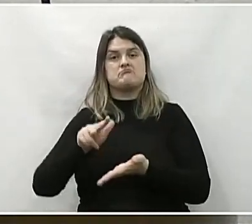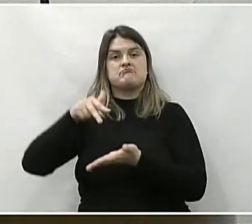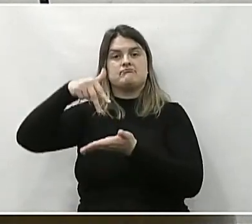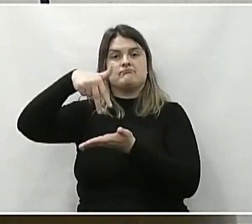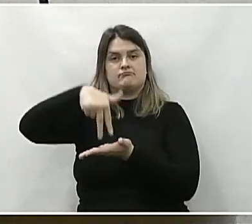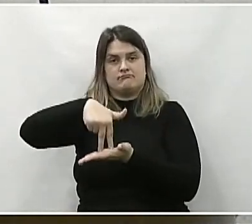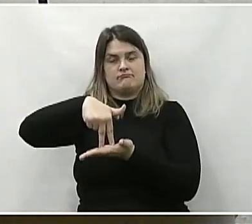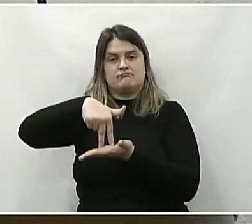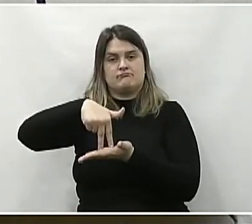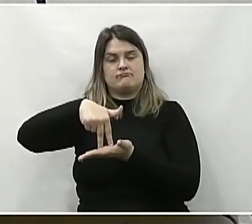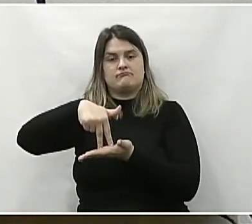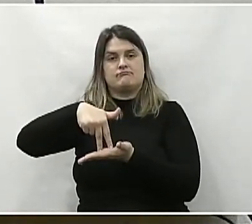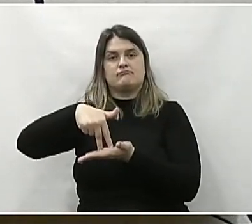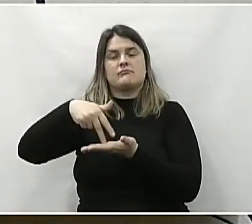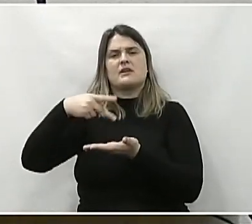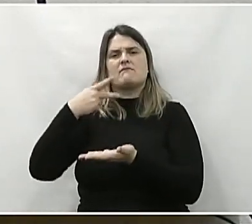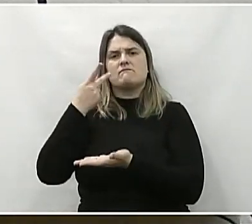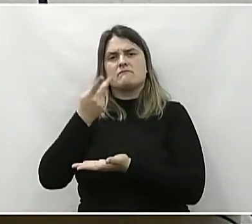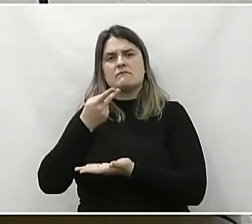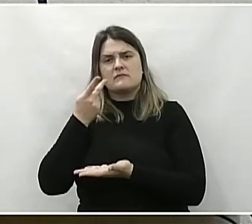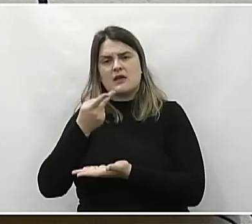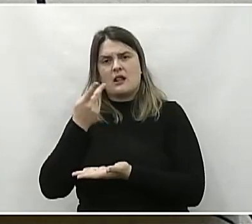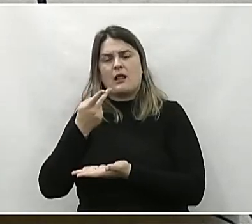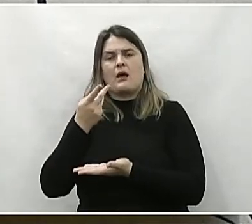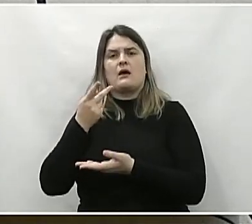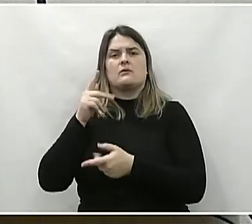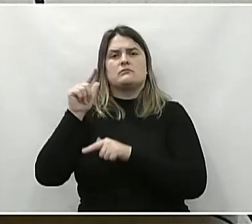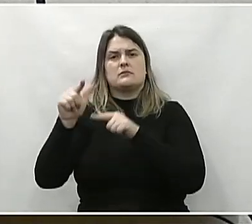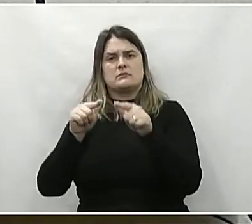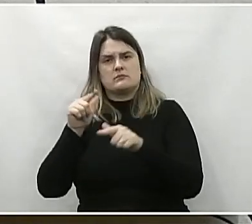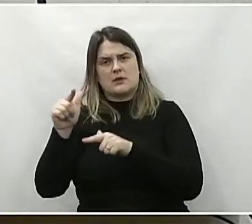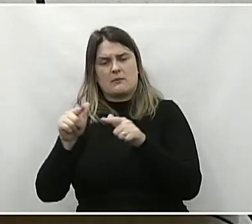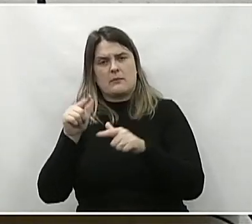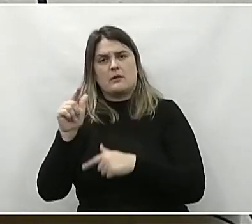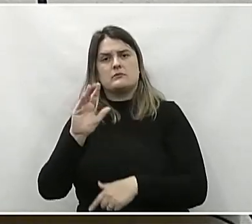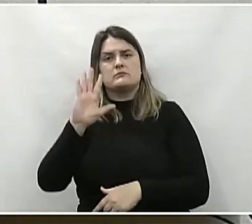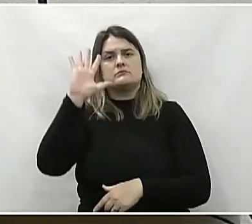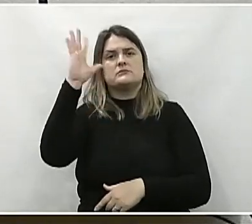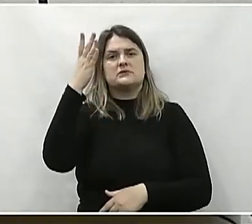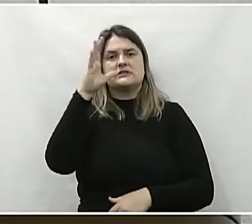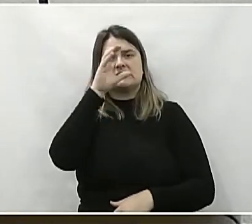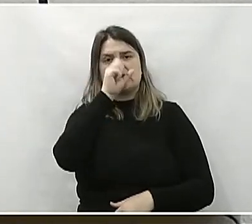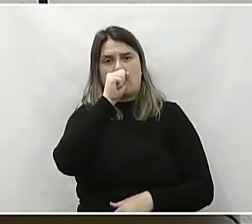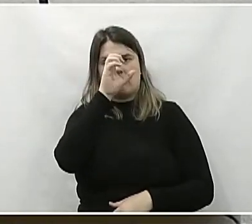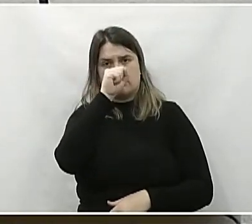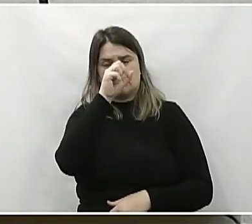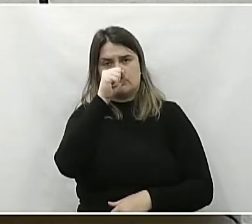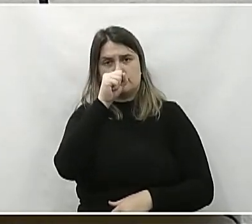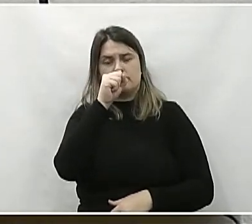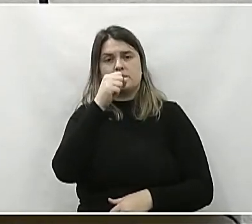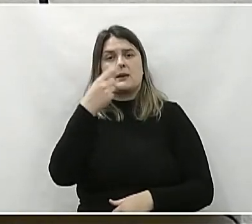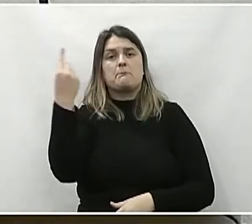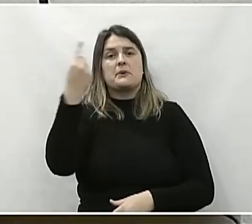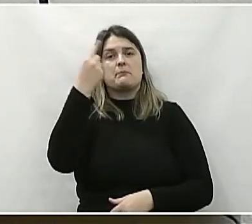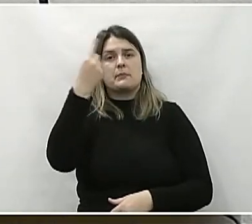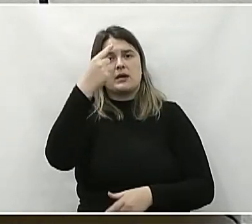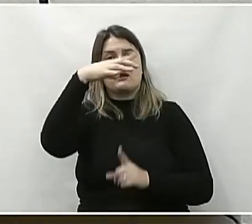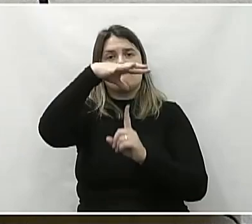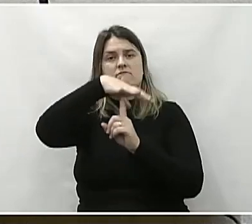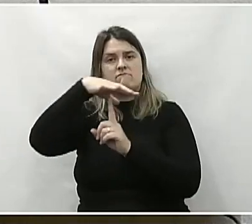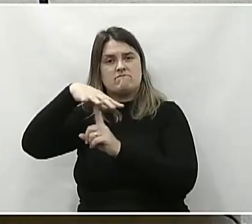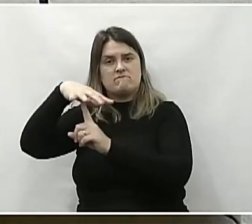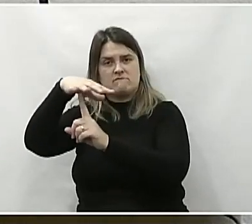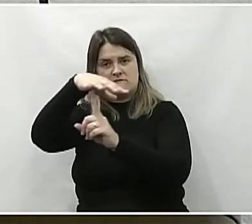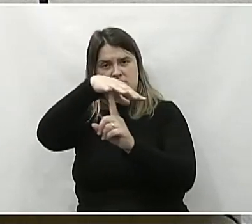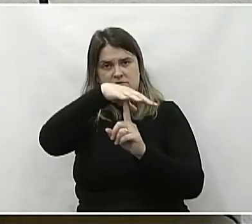Tribuna enaltecer o trabalho que foi feito no sábado pela 1ª feira de negócios